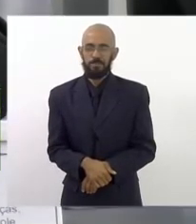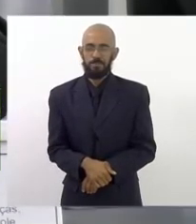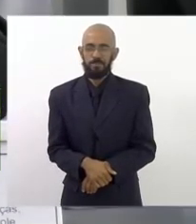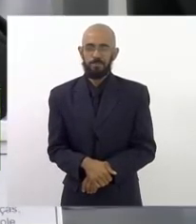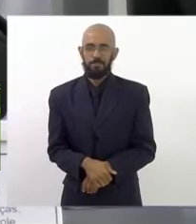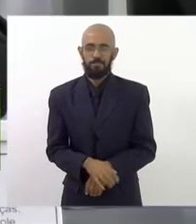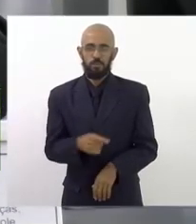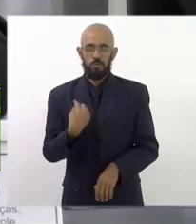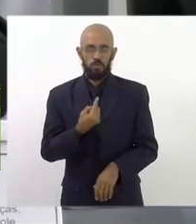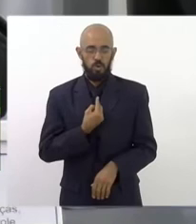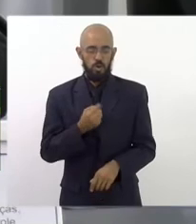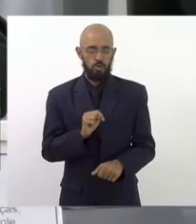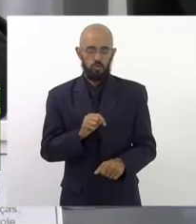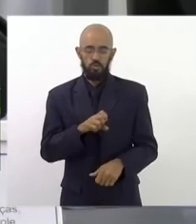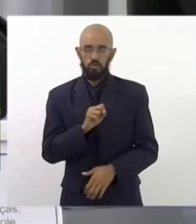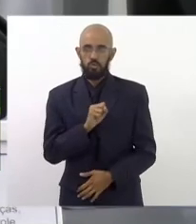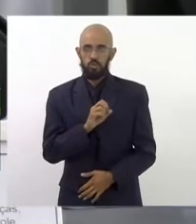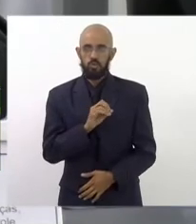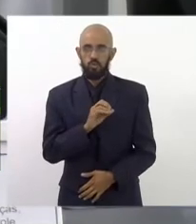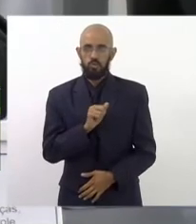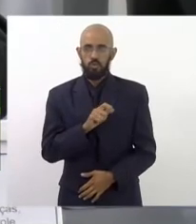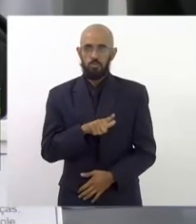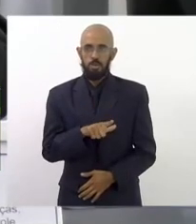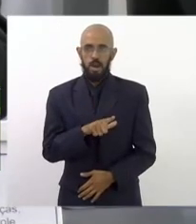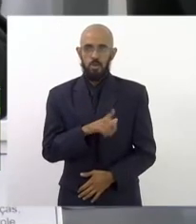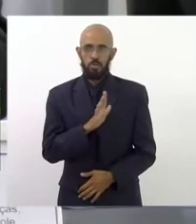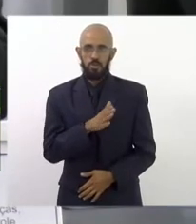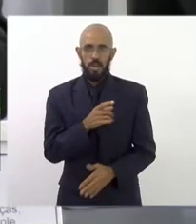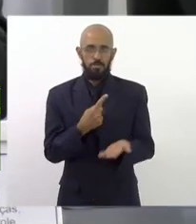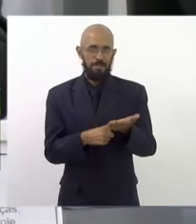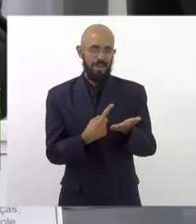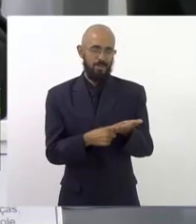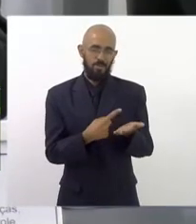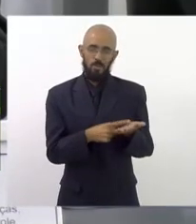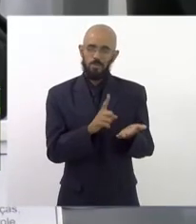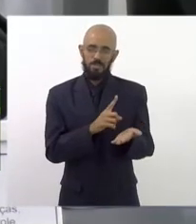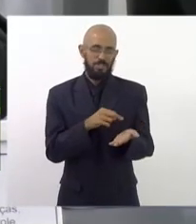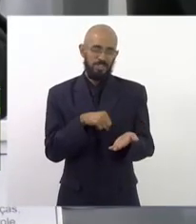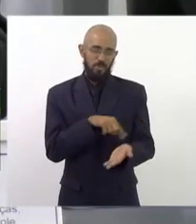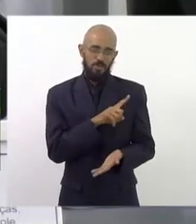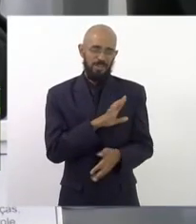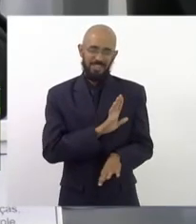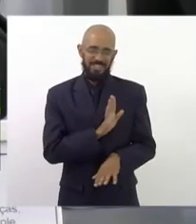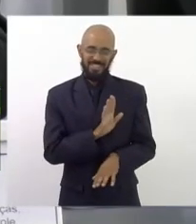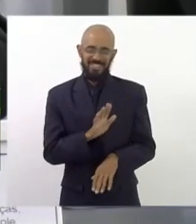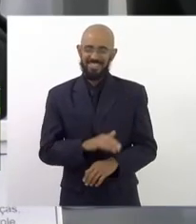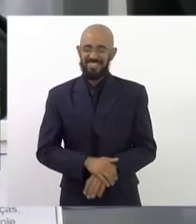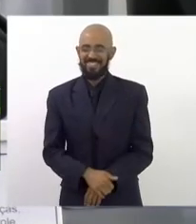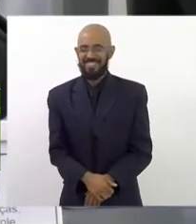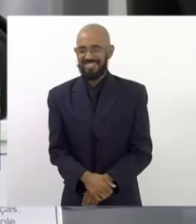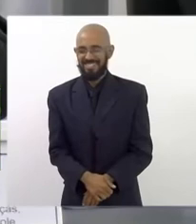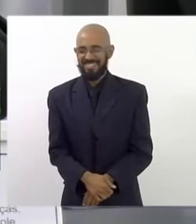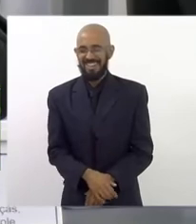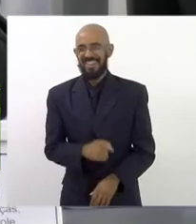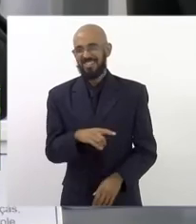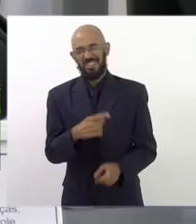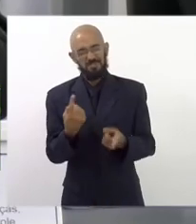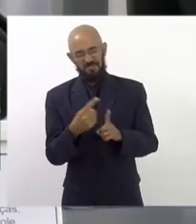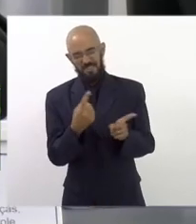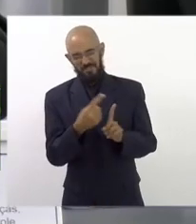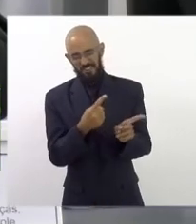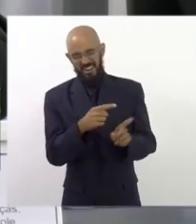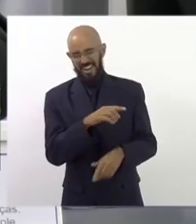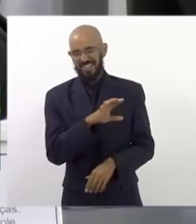o nosso Sobral já marcou 15 horas para a gente não estar presente, viu? Só uma provocação ao